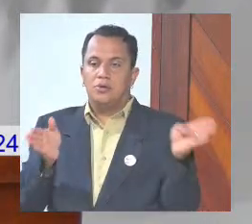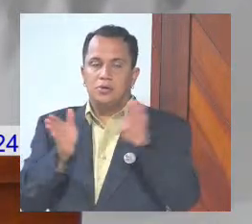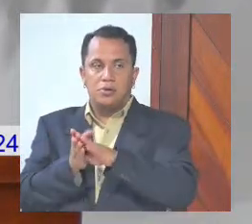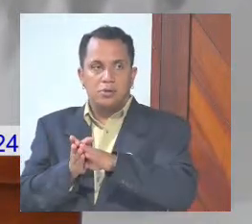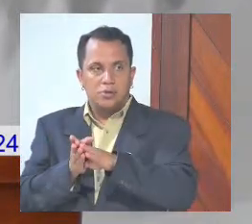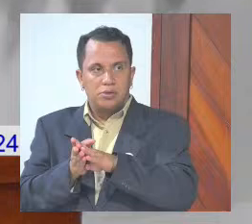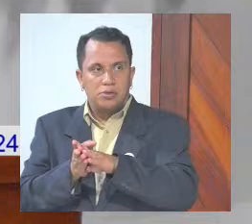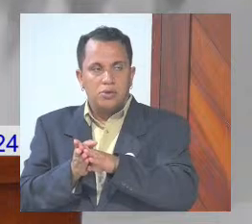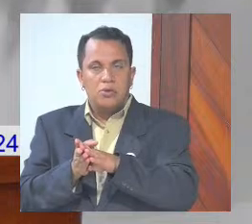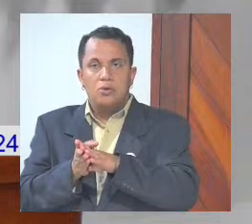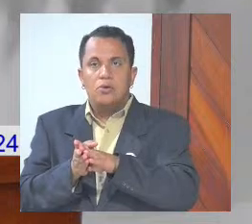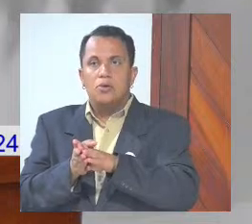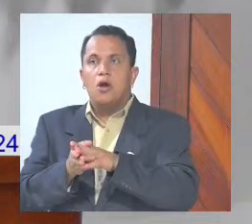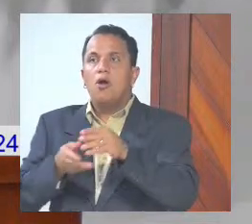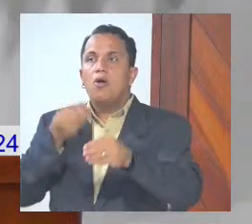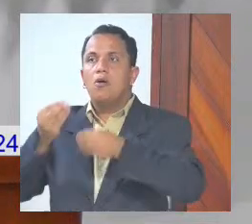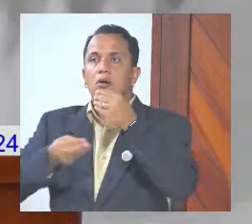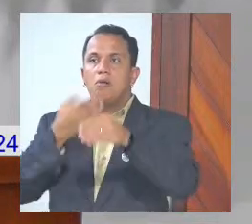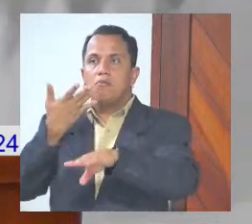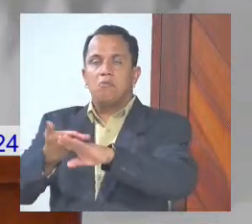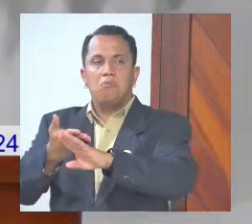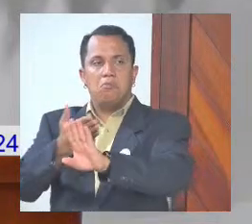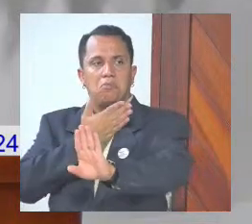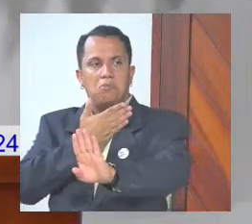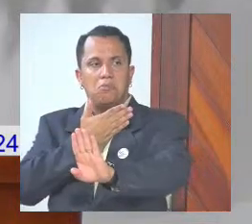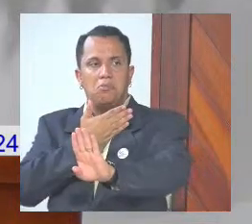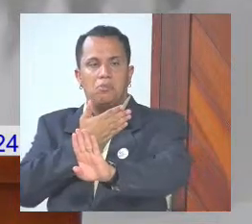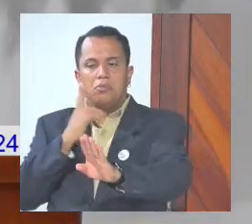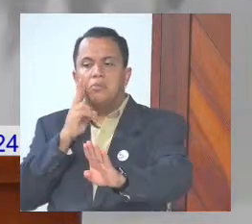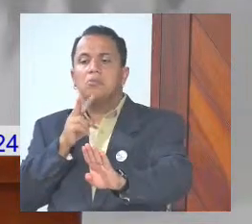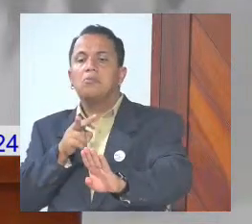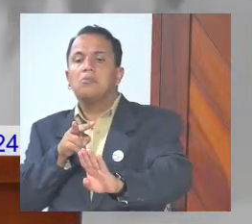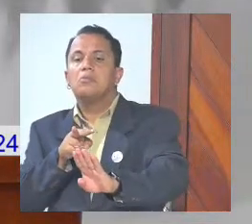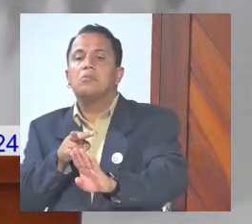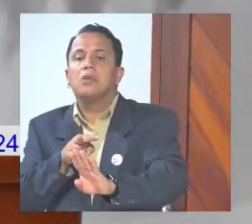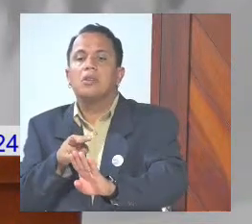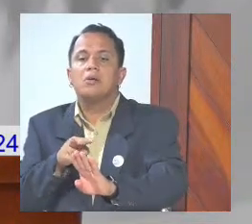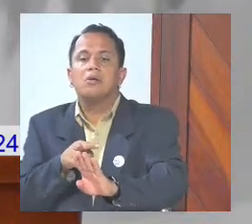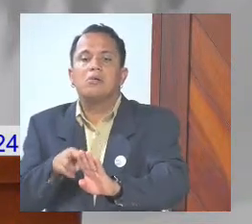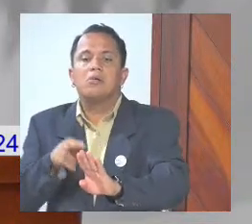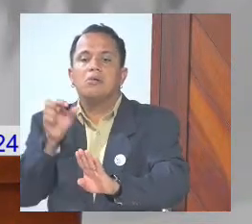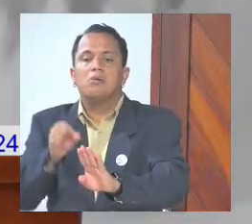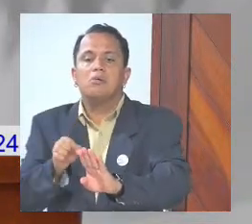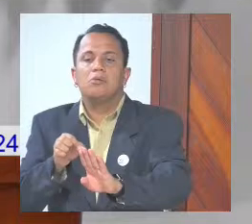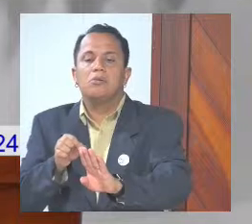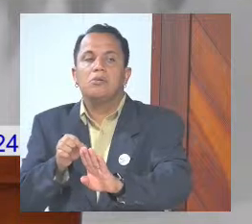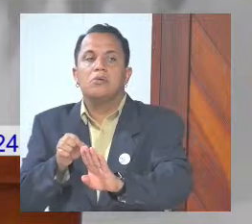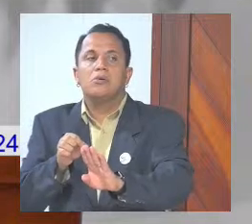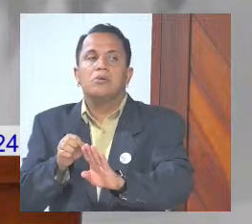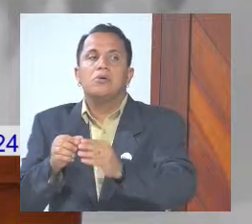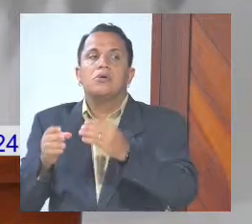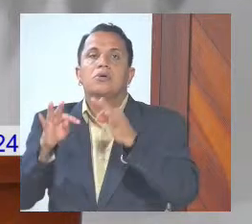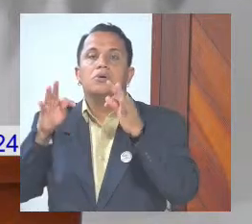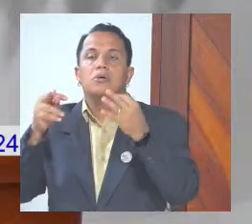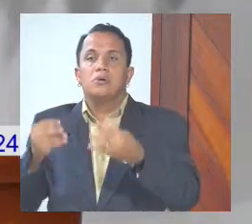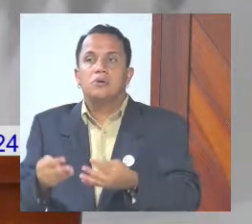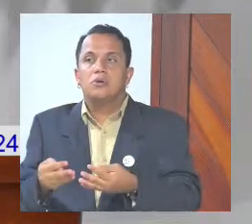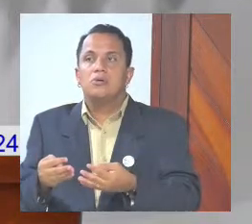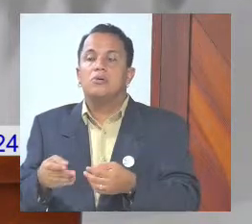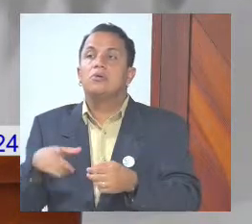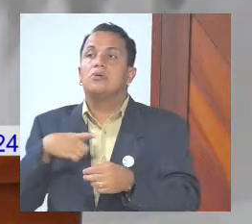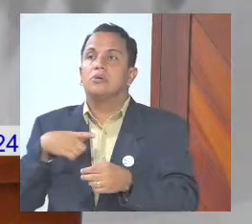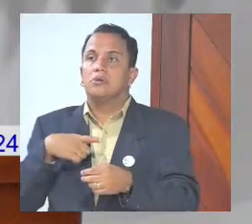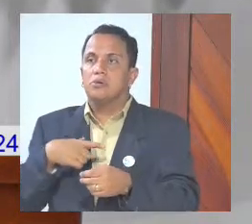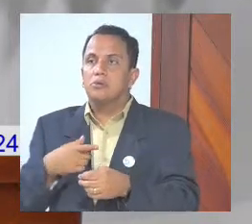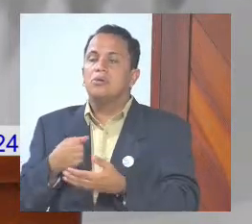mesmo como vereador de oposição, e eu percebi e que era de interesse público, eu teve